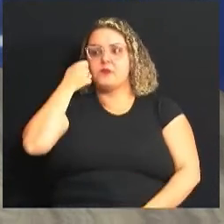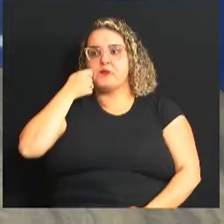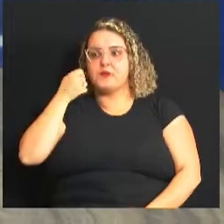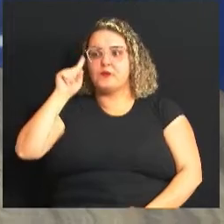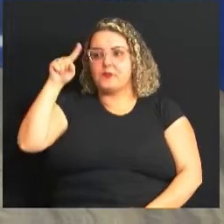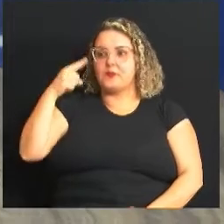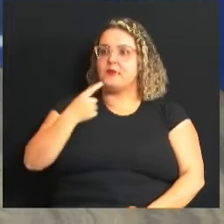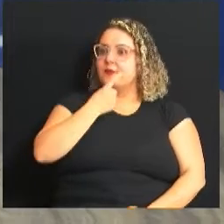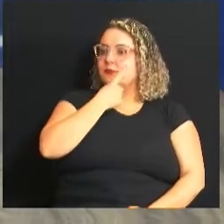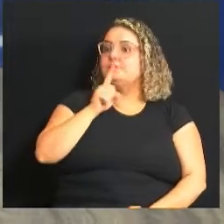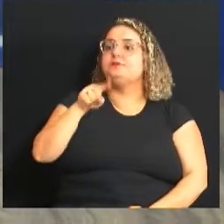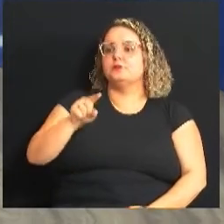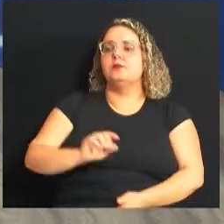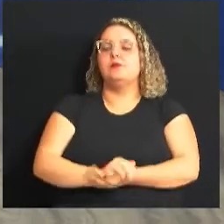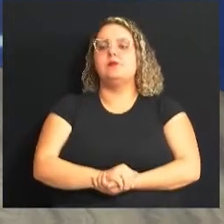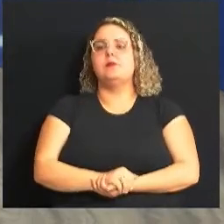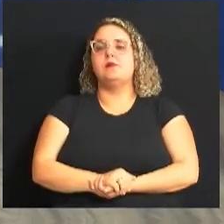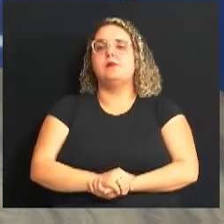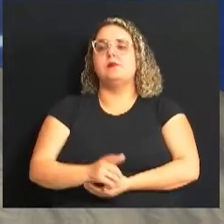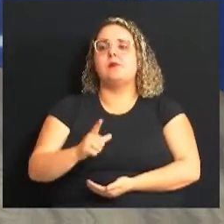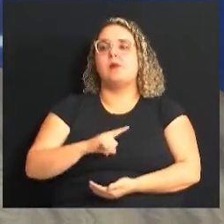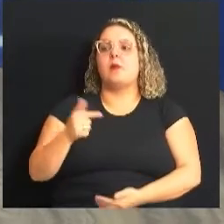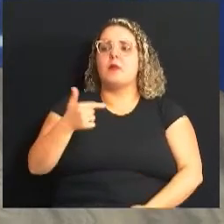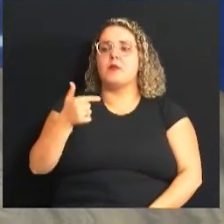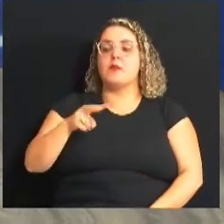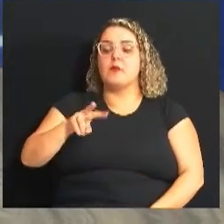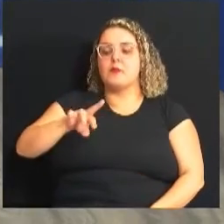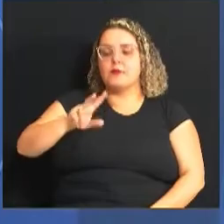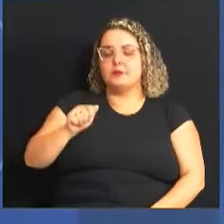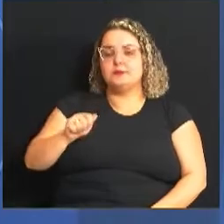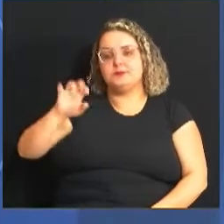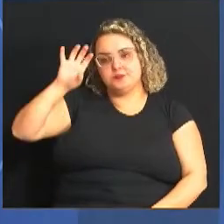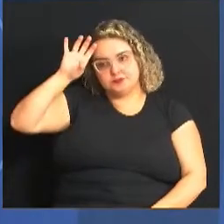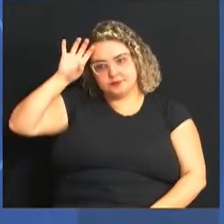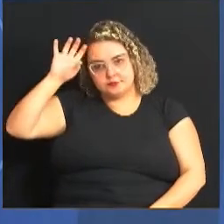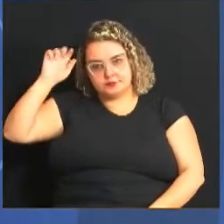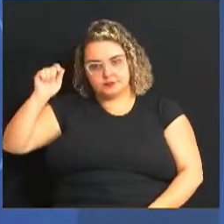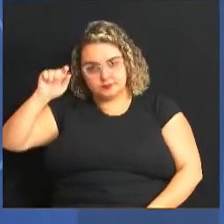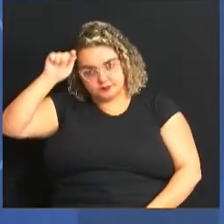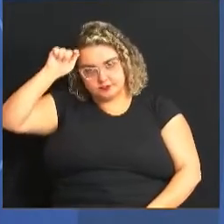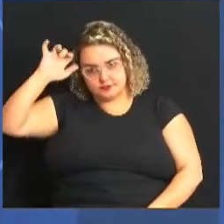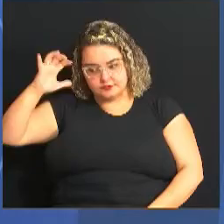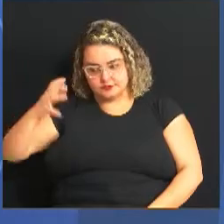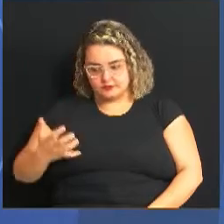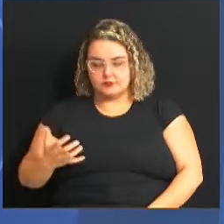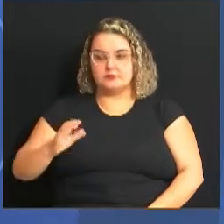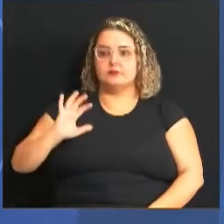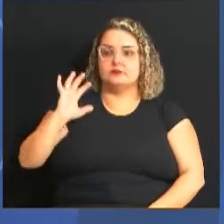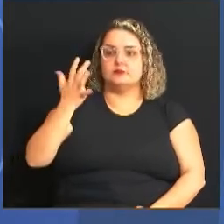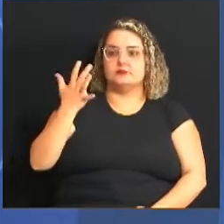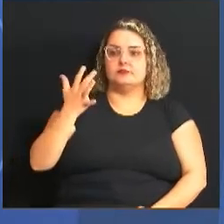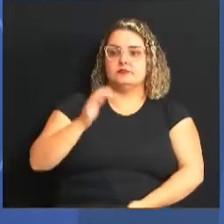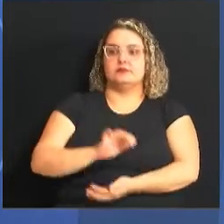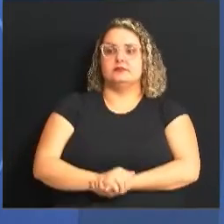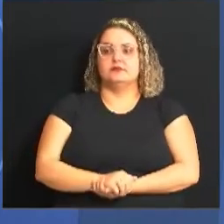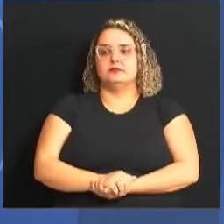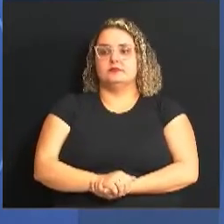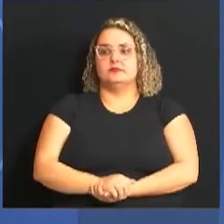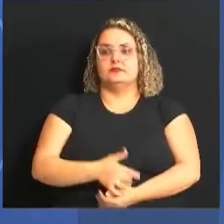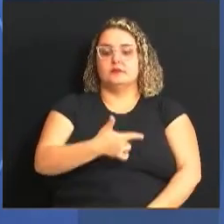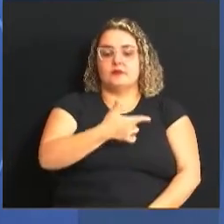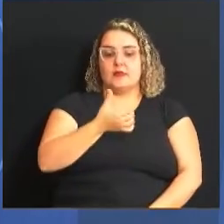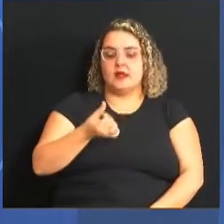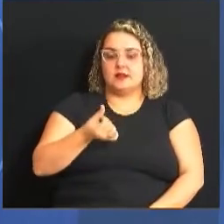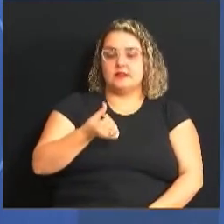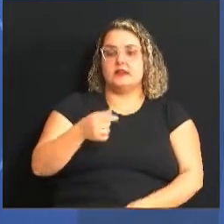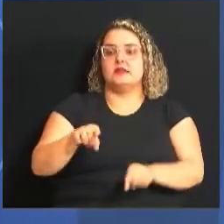É isso mesmo, a gente tem a segunda virada afrocultural que vai acontecer, olha, ela vai acontecer 26 e 27